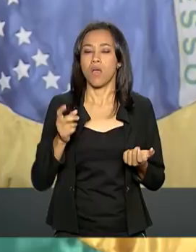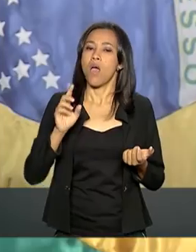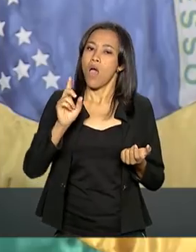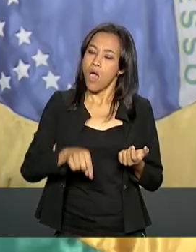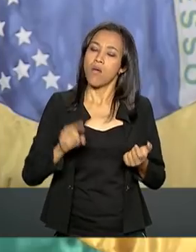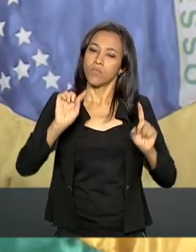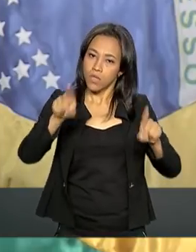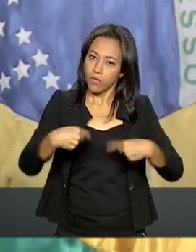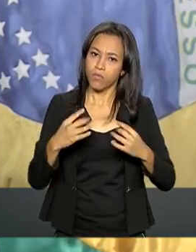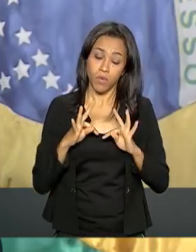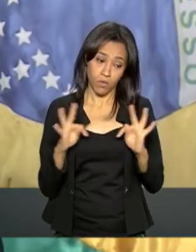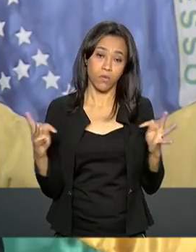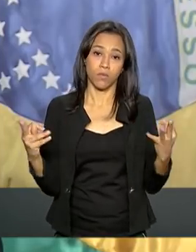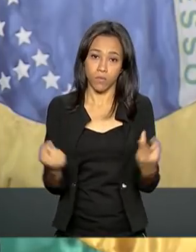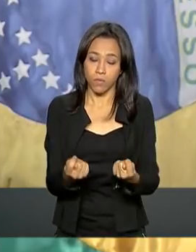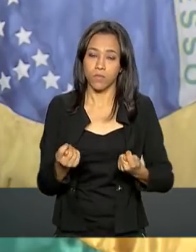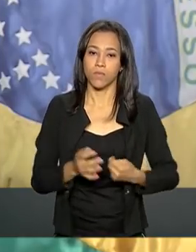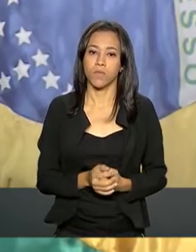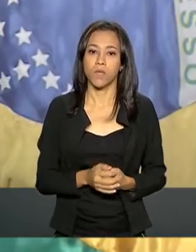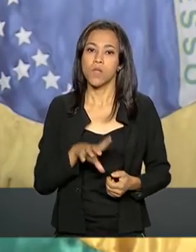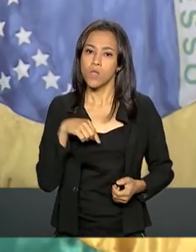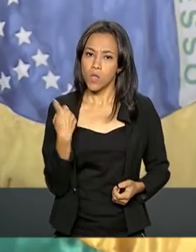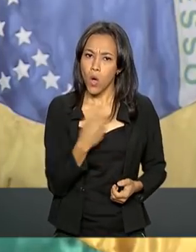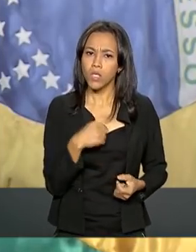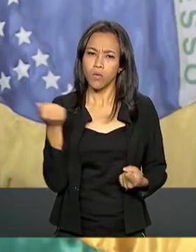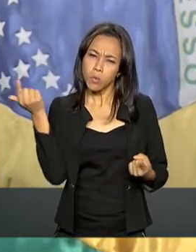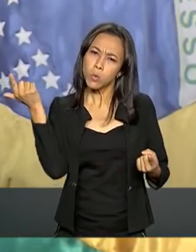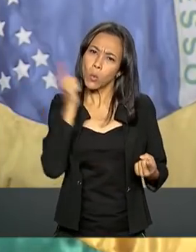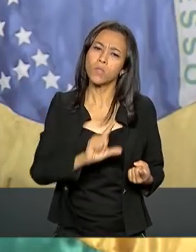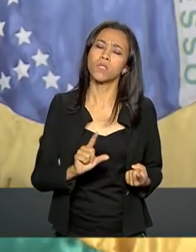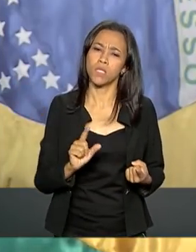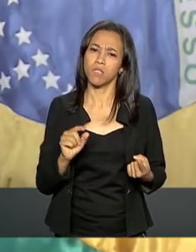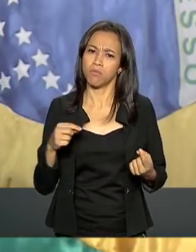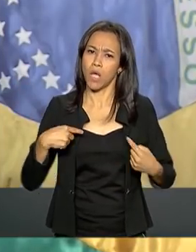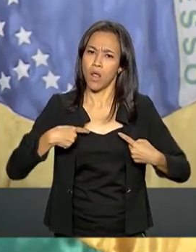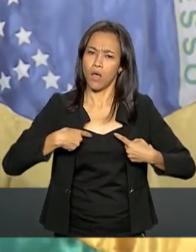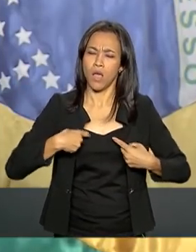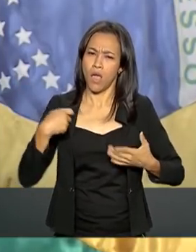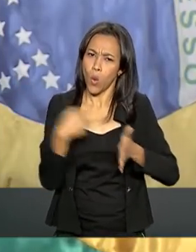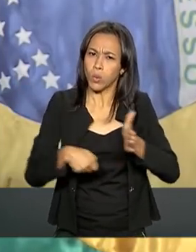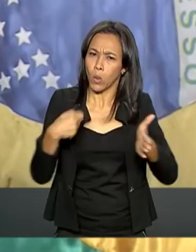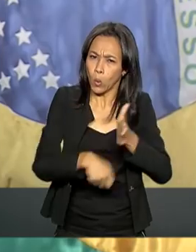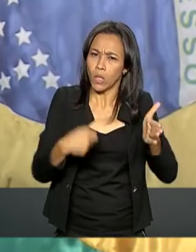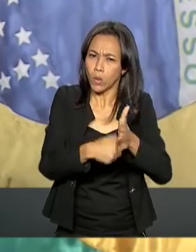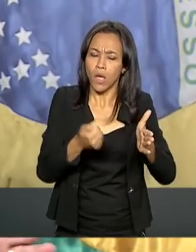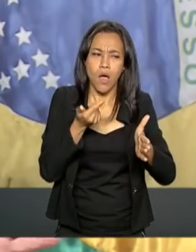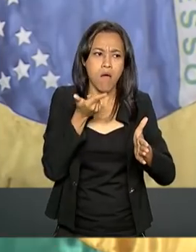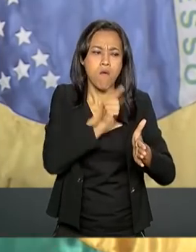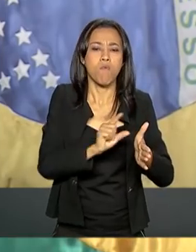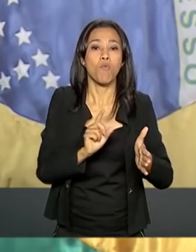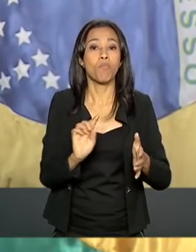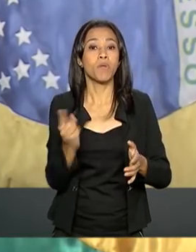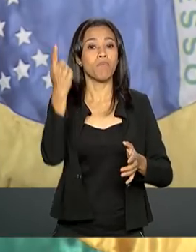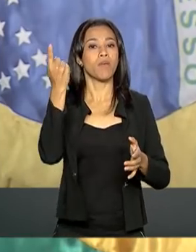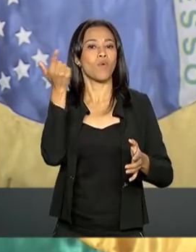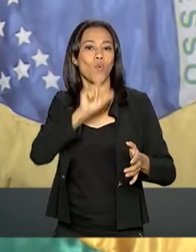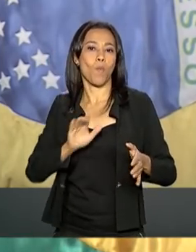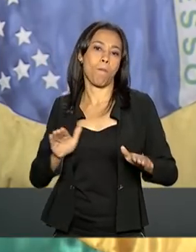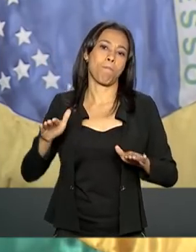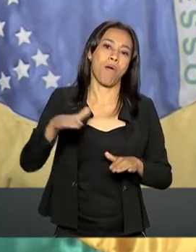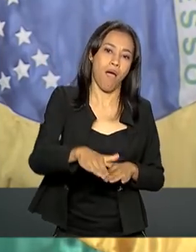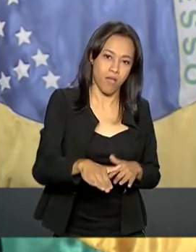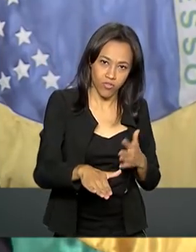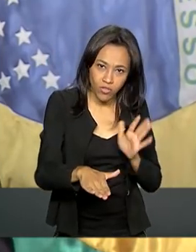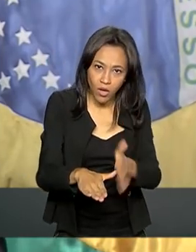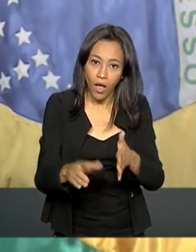para todos nós. Estamos vencendo essa batalha. O primeiro passo foi dado. Aqui,